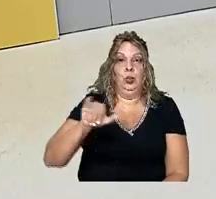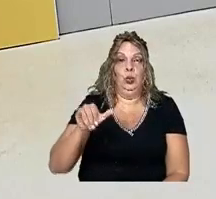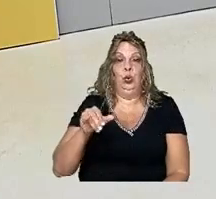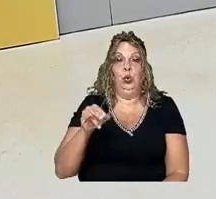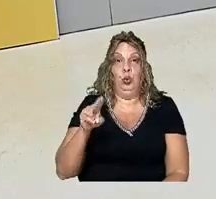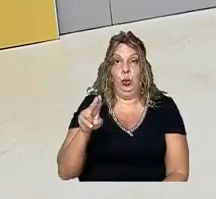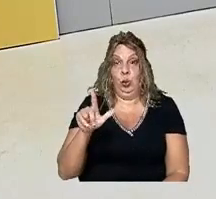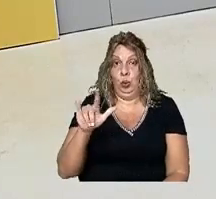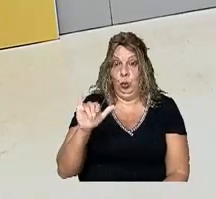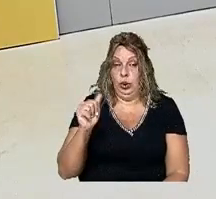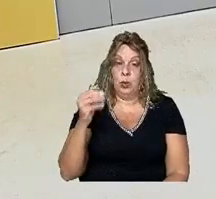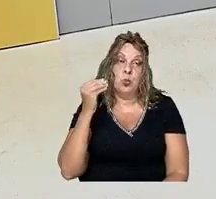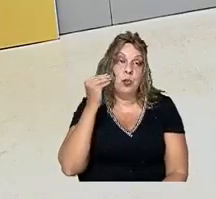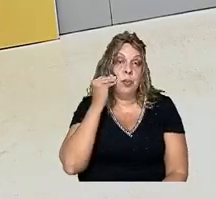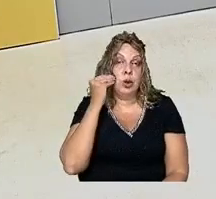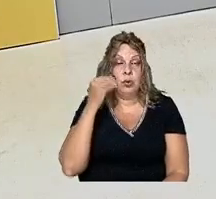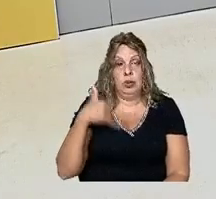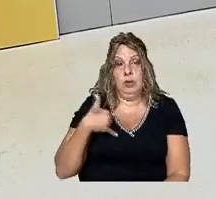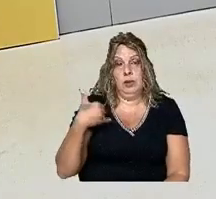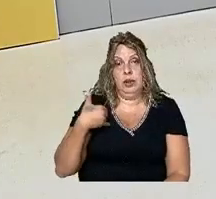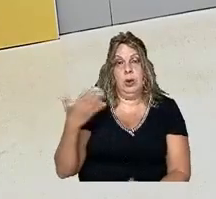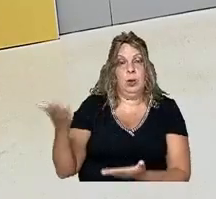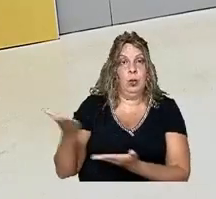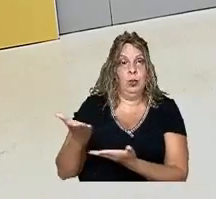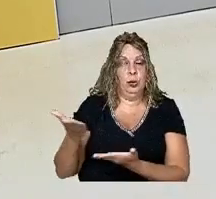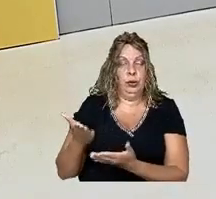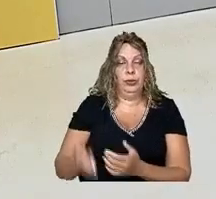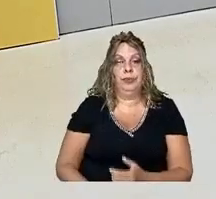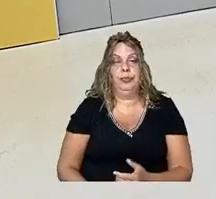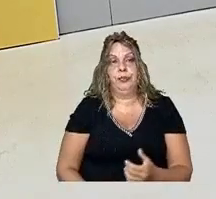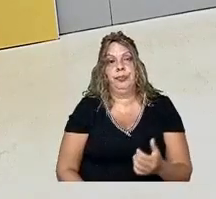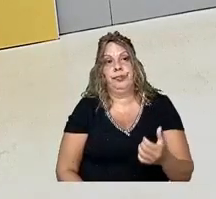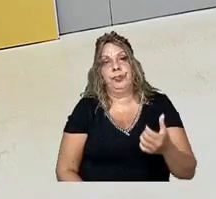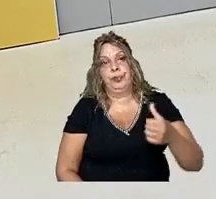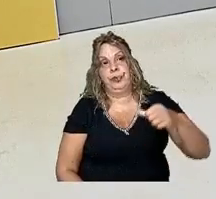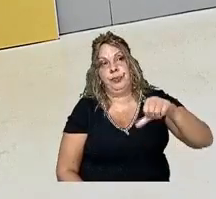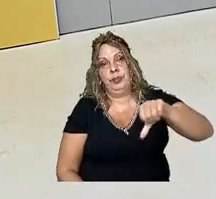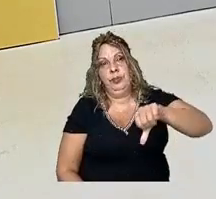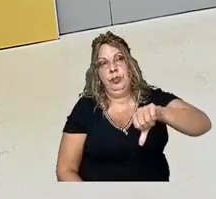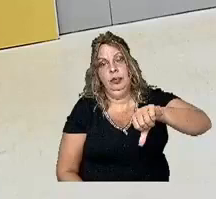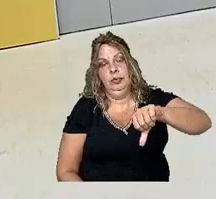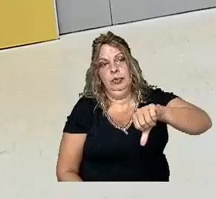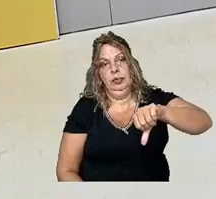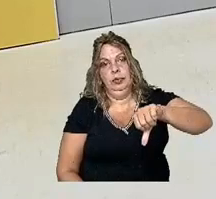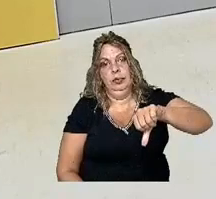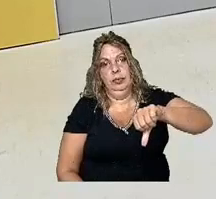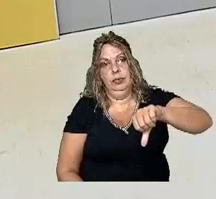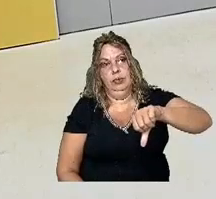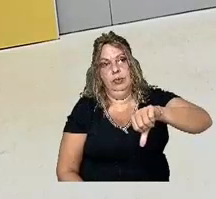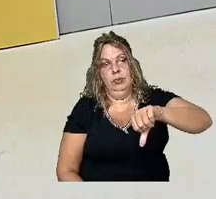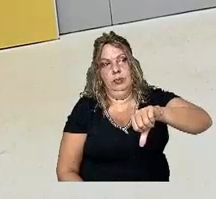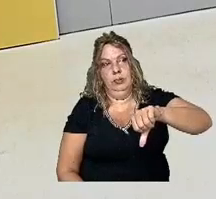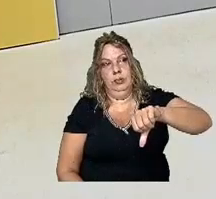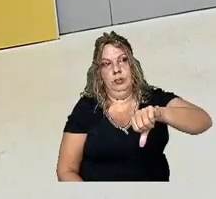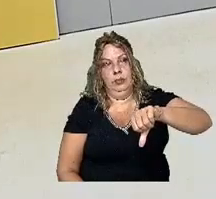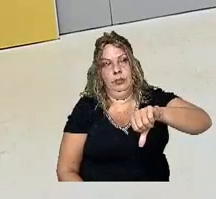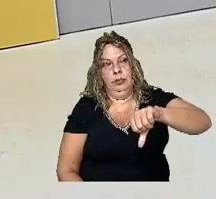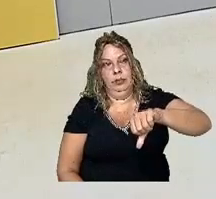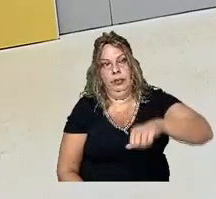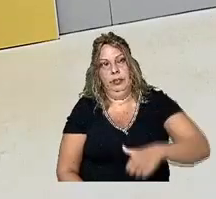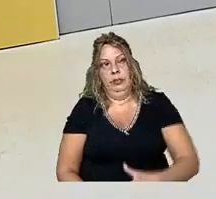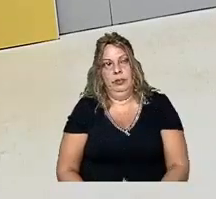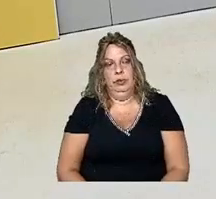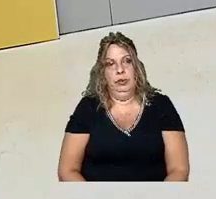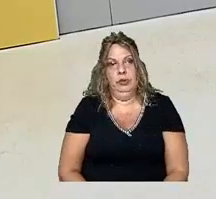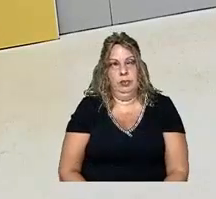pra ela. Olha aí, número 9, número 9, Scooby, o vovô babão aqui. Coisa gostosa aqui